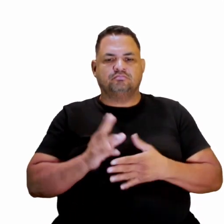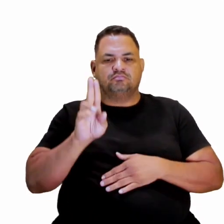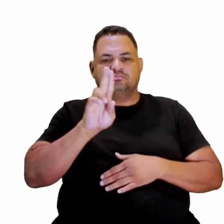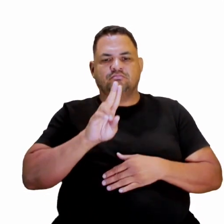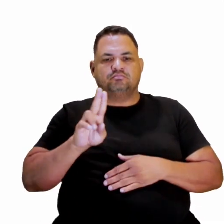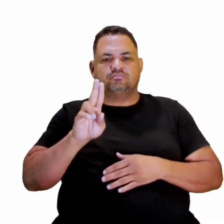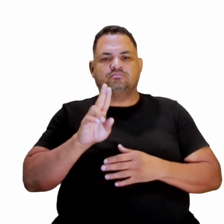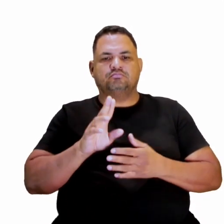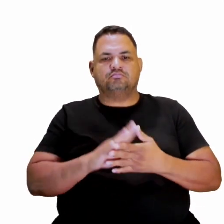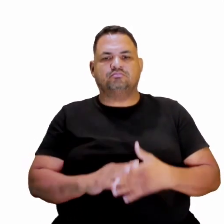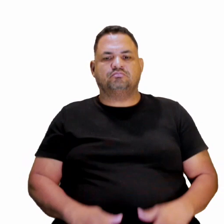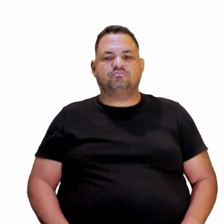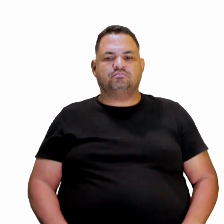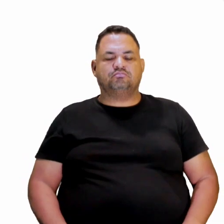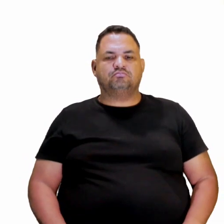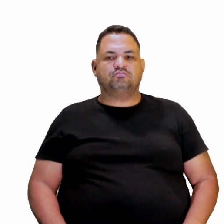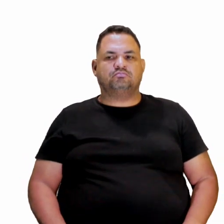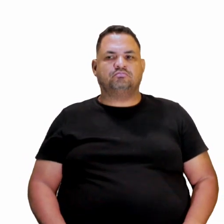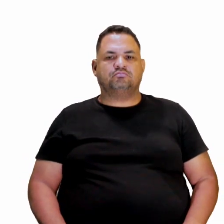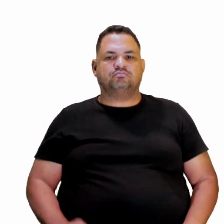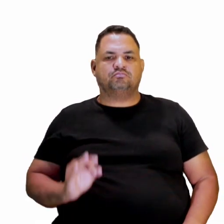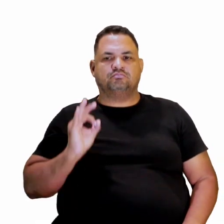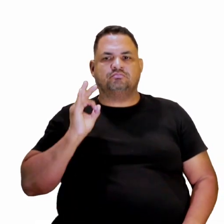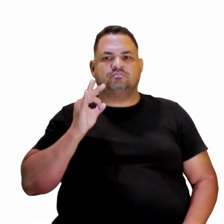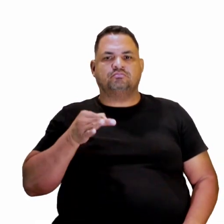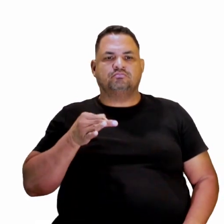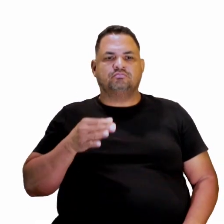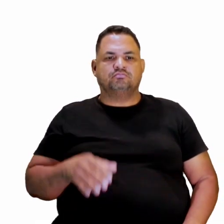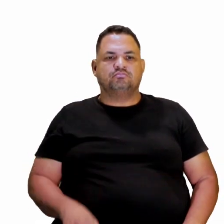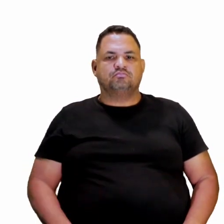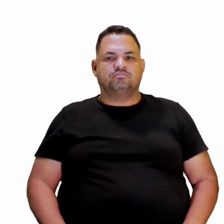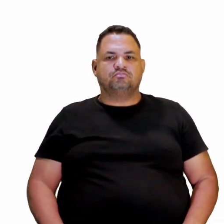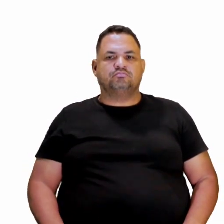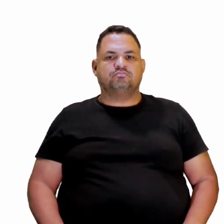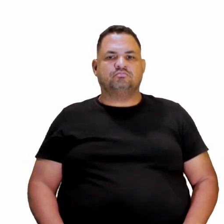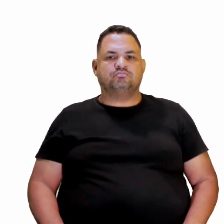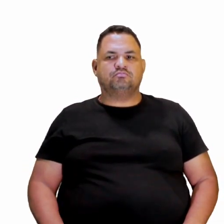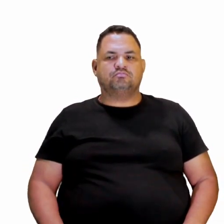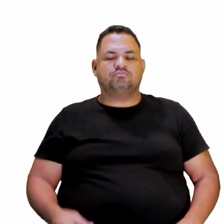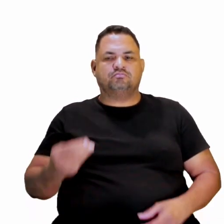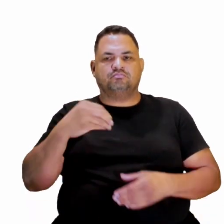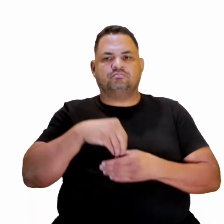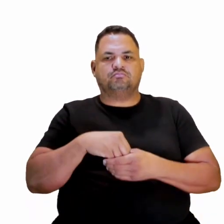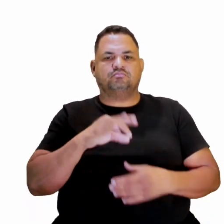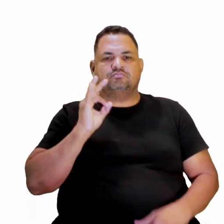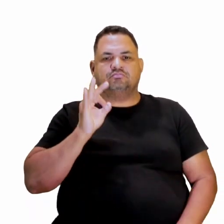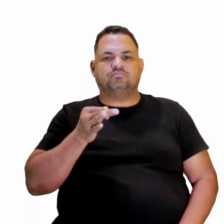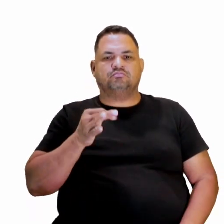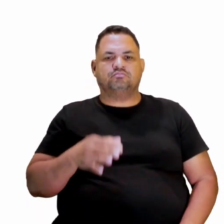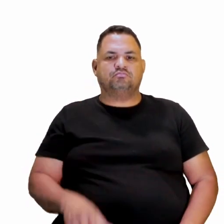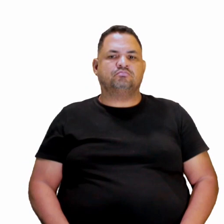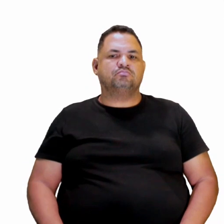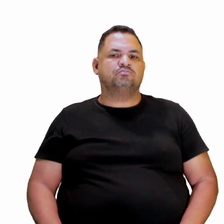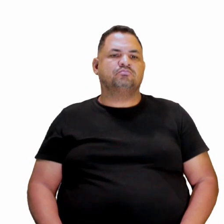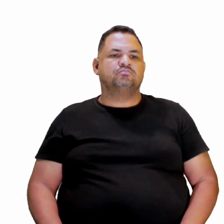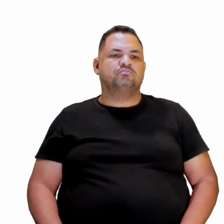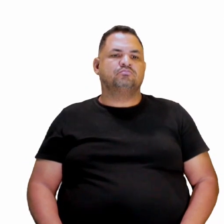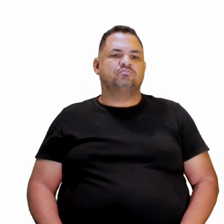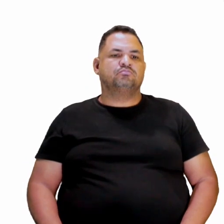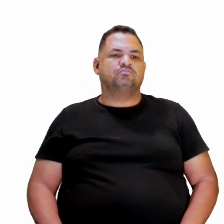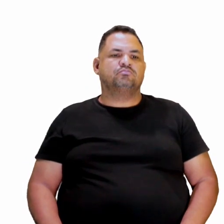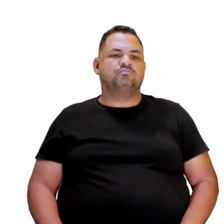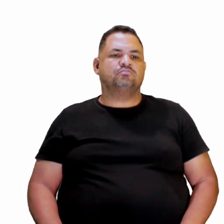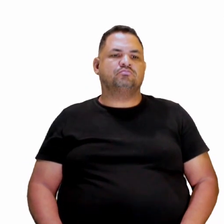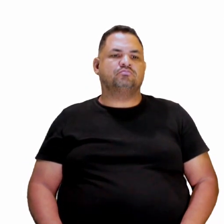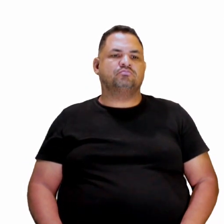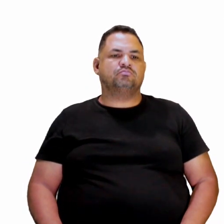dele. Então, assim, certo, está lá no texto, certo, está lá no texto. O ambiente